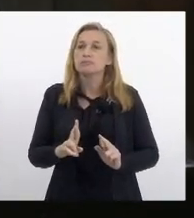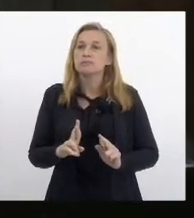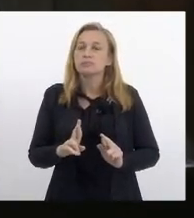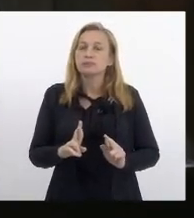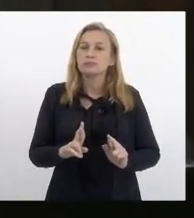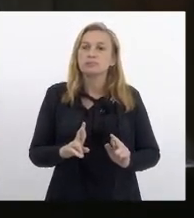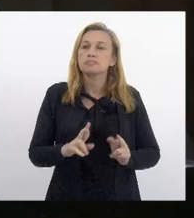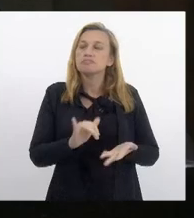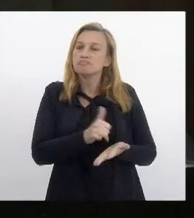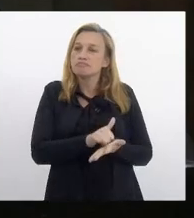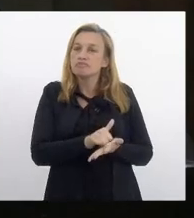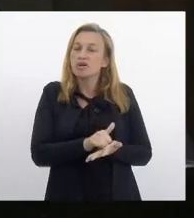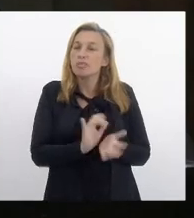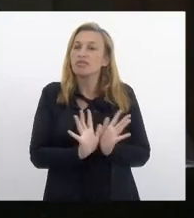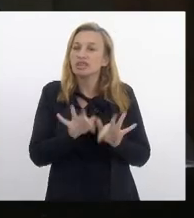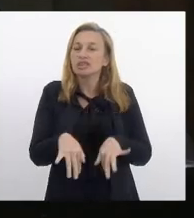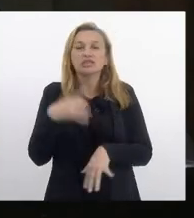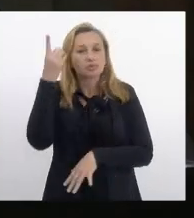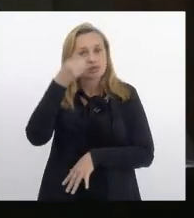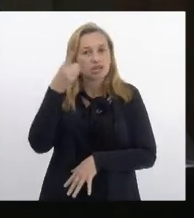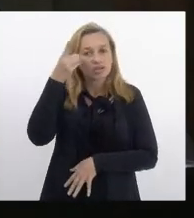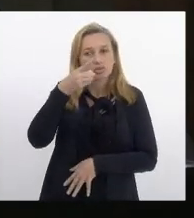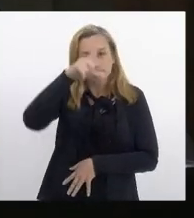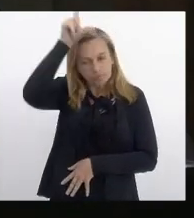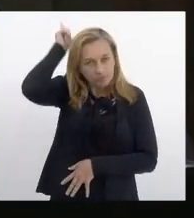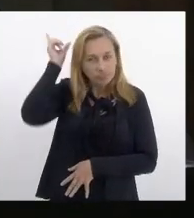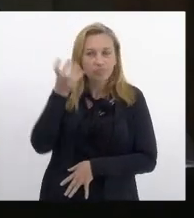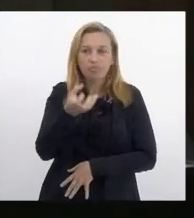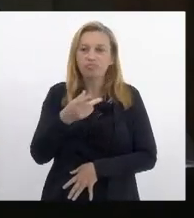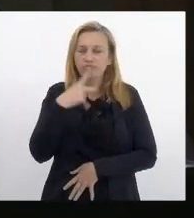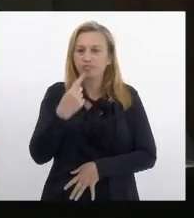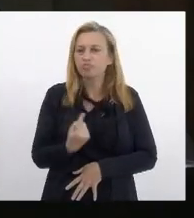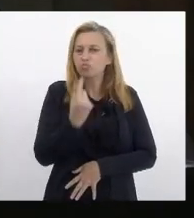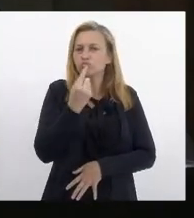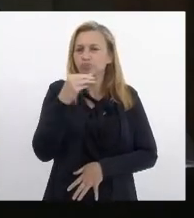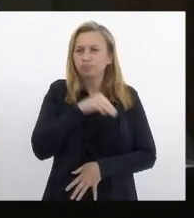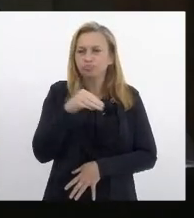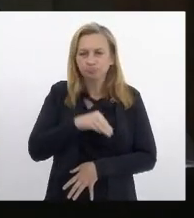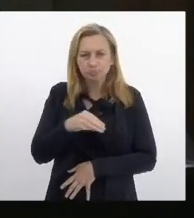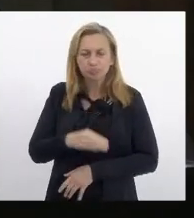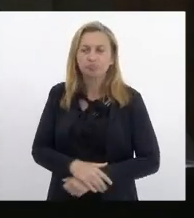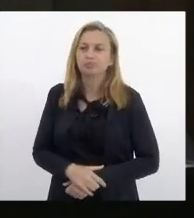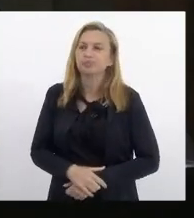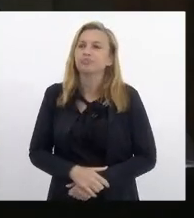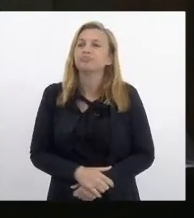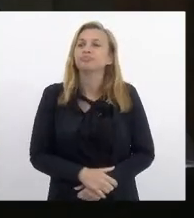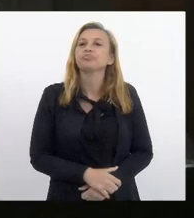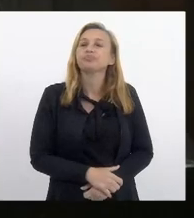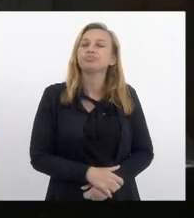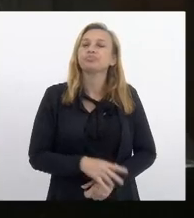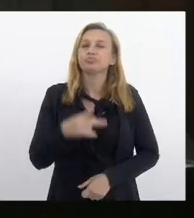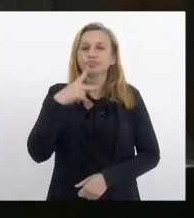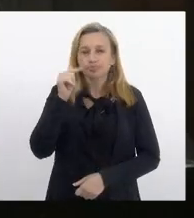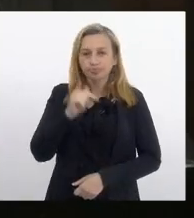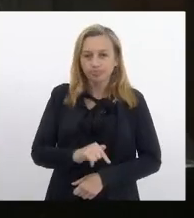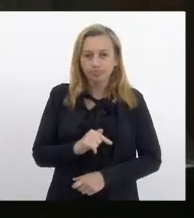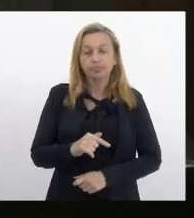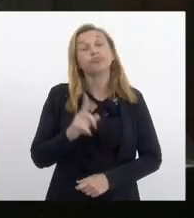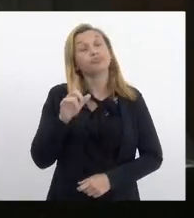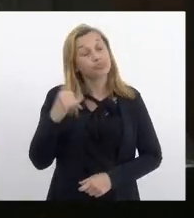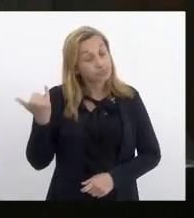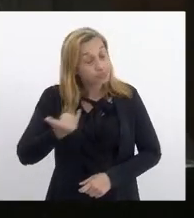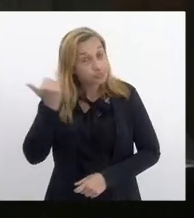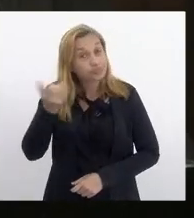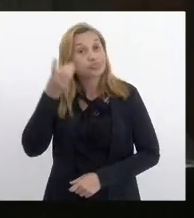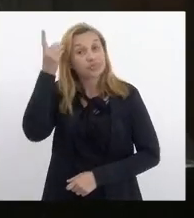a esses dispositivos. E, para concluir, deputado Luiz Paulo, eu quero acrescentar em um minuto uma coisa que eu quero aqui repercutir, e até é importante